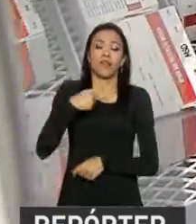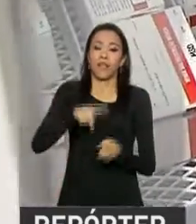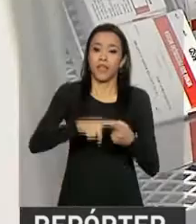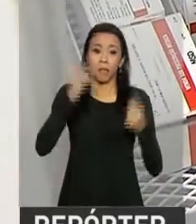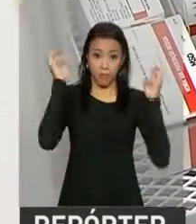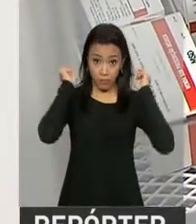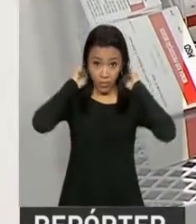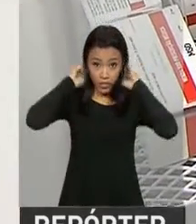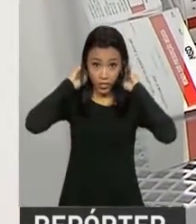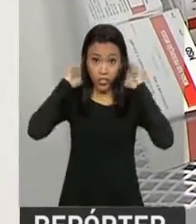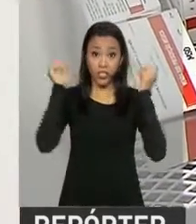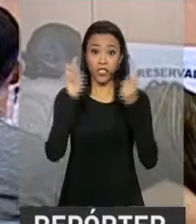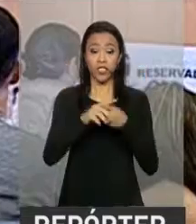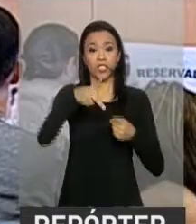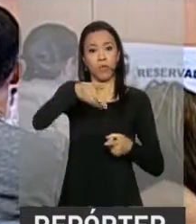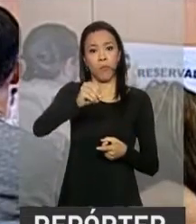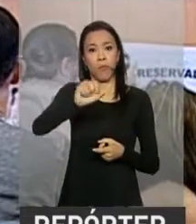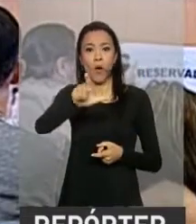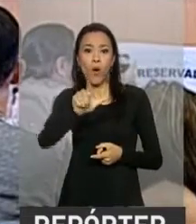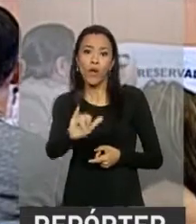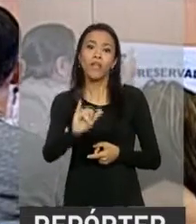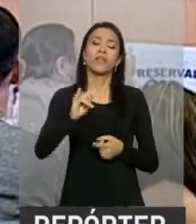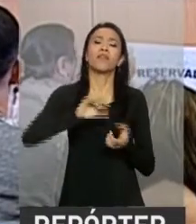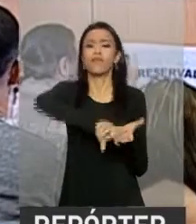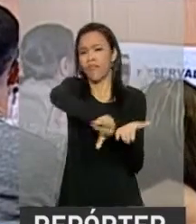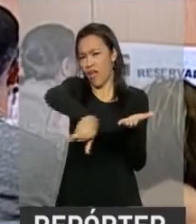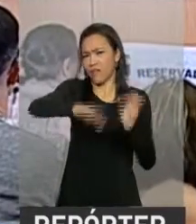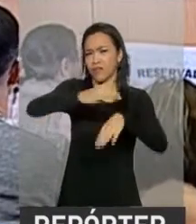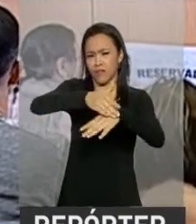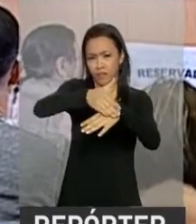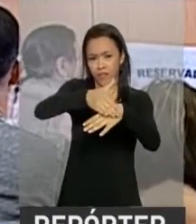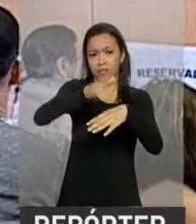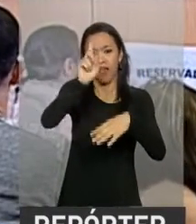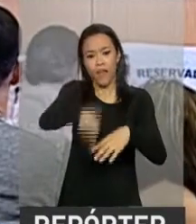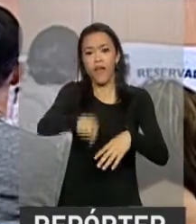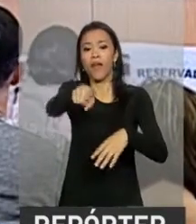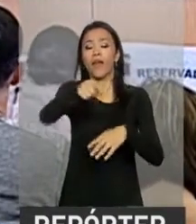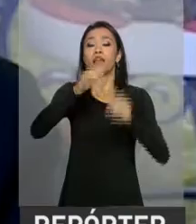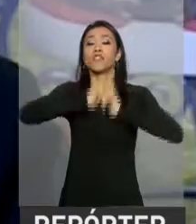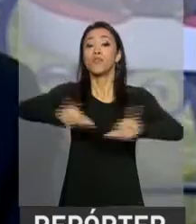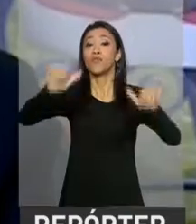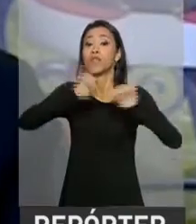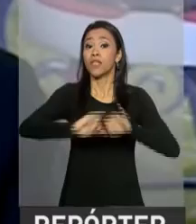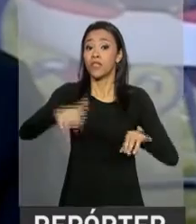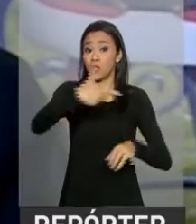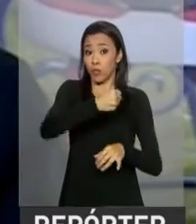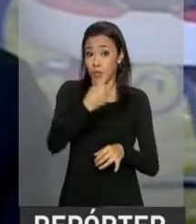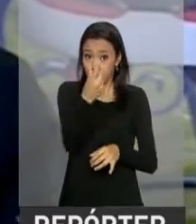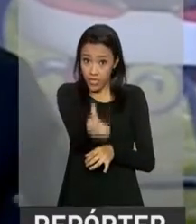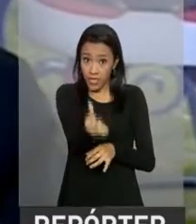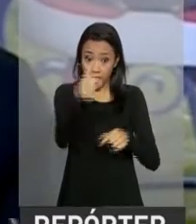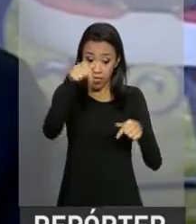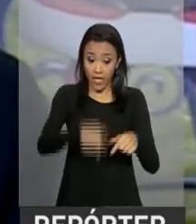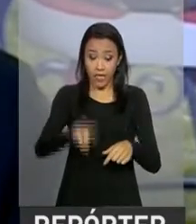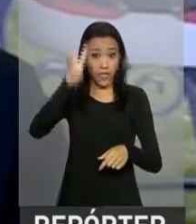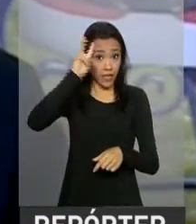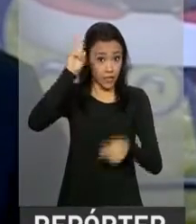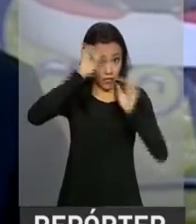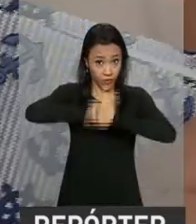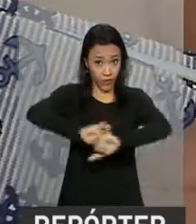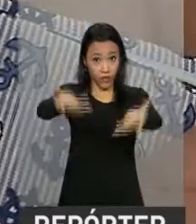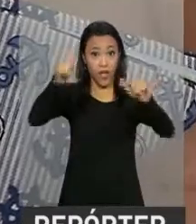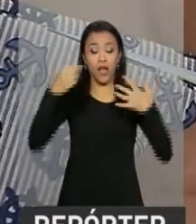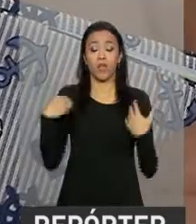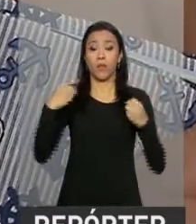e pneumonia e poliomielite é a campanha Nacional de multivacinação 2016 lançada nesta terça-feira pelo